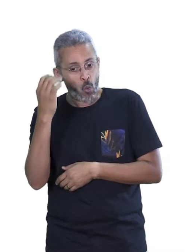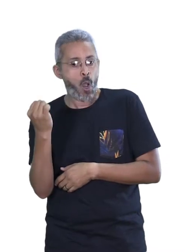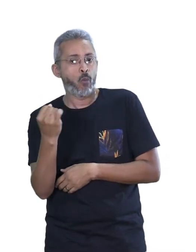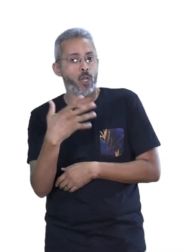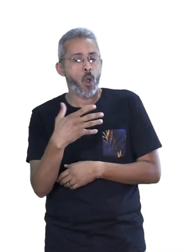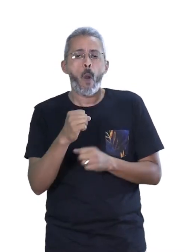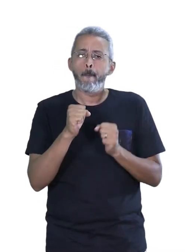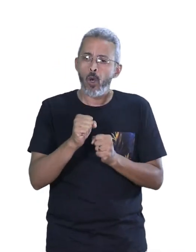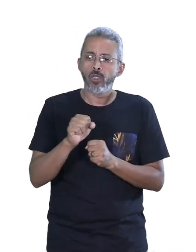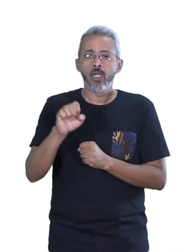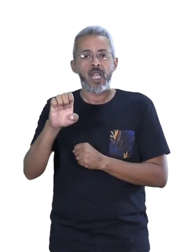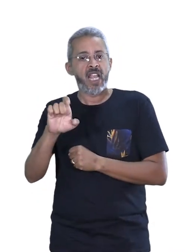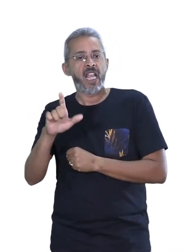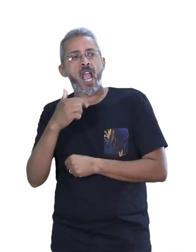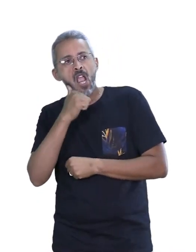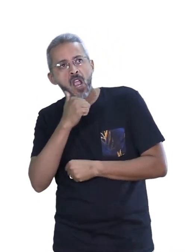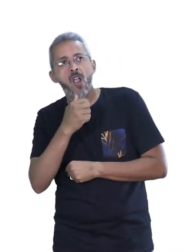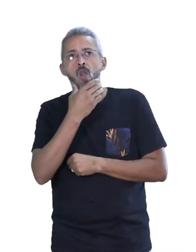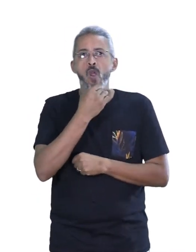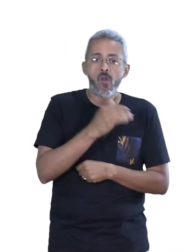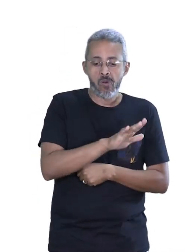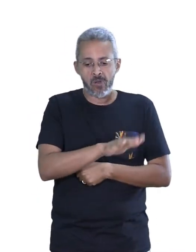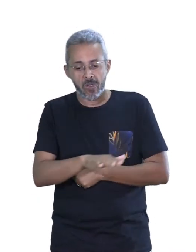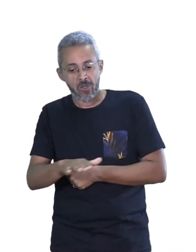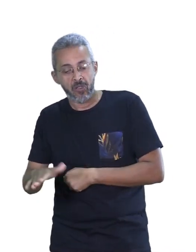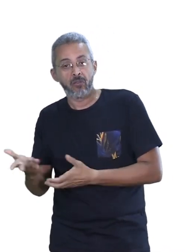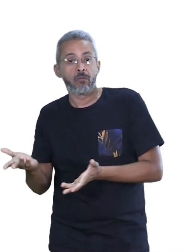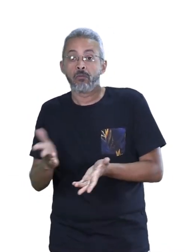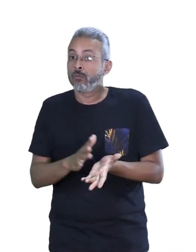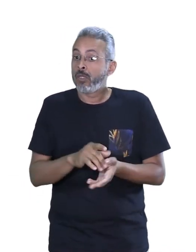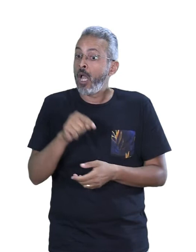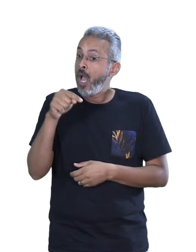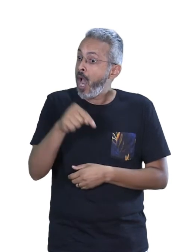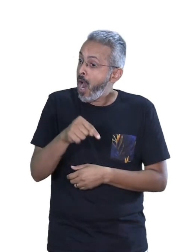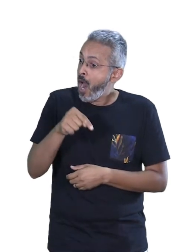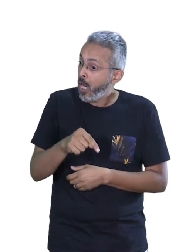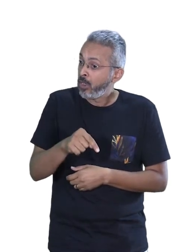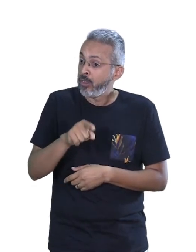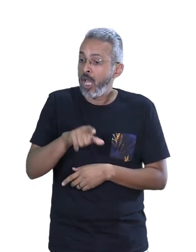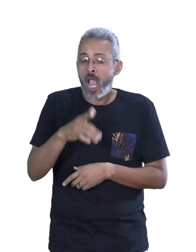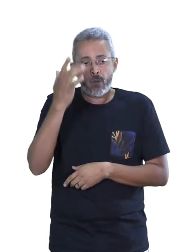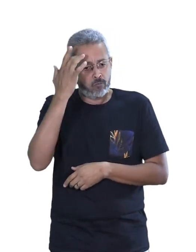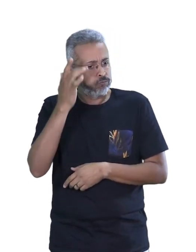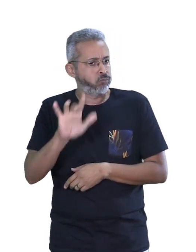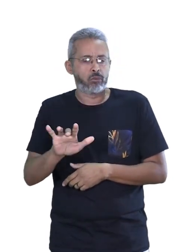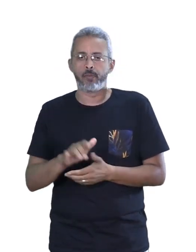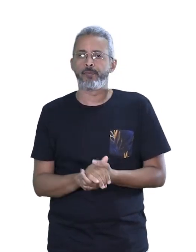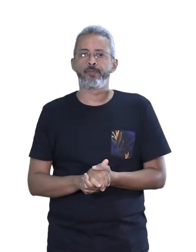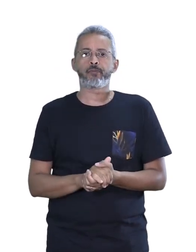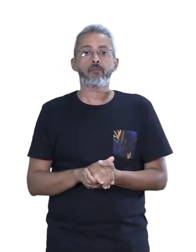do plural pode ser eles, elas, as crianças. Quer dizer que nesse caso